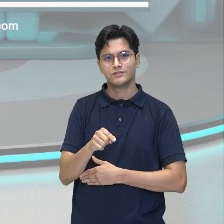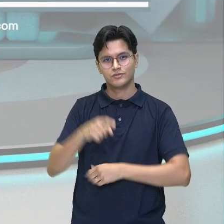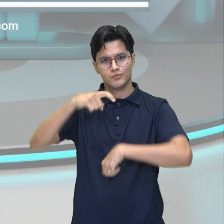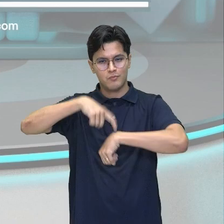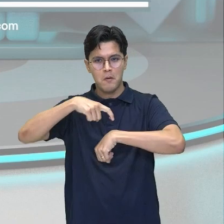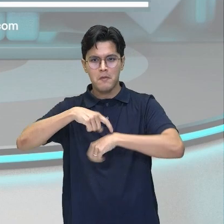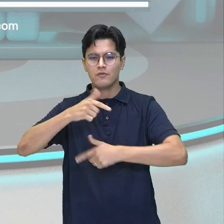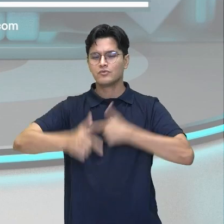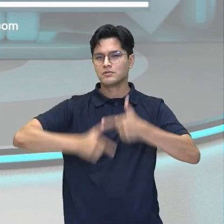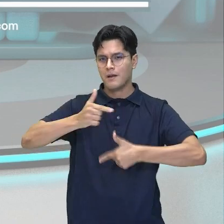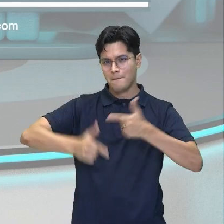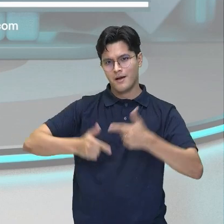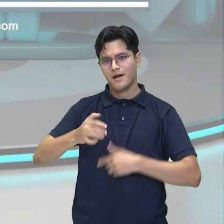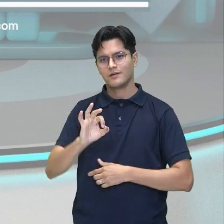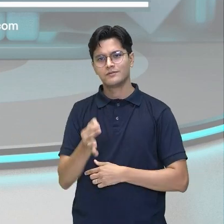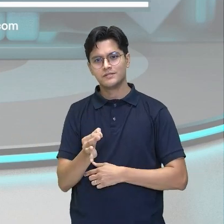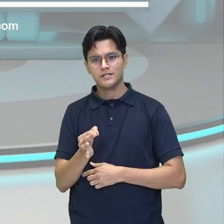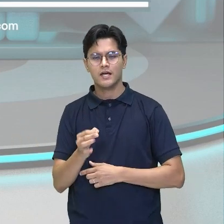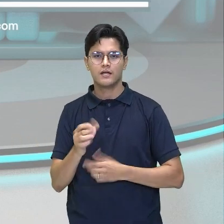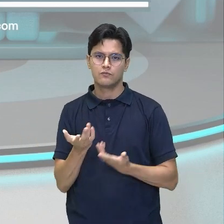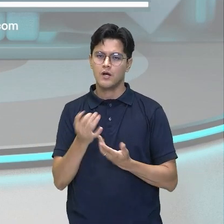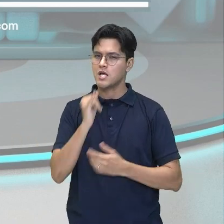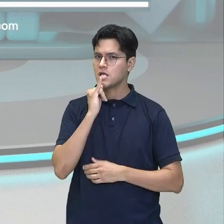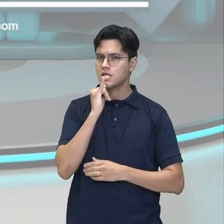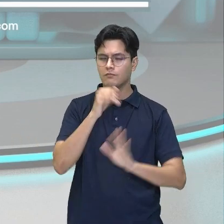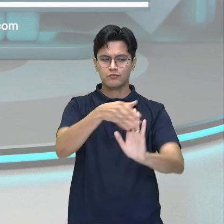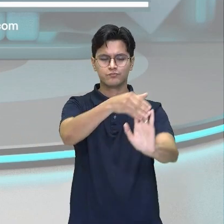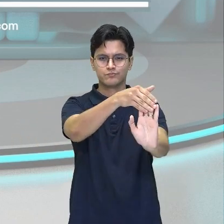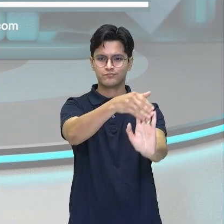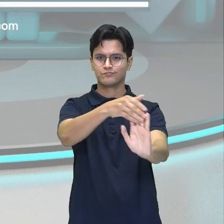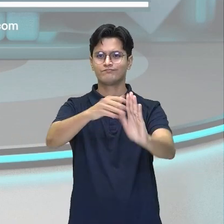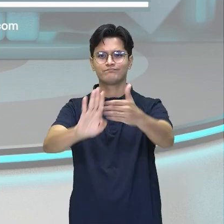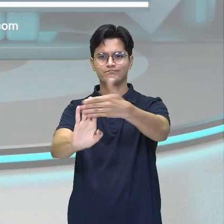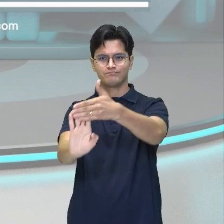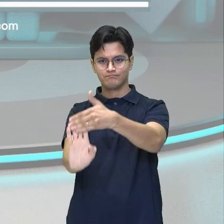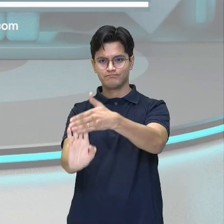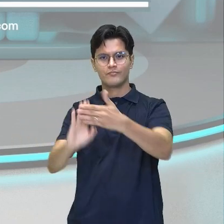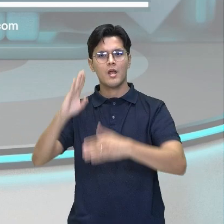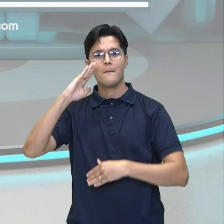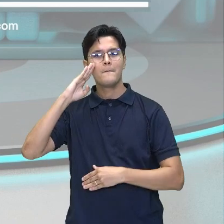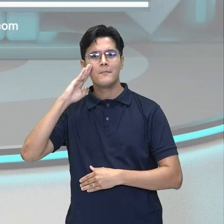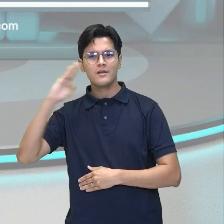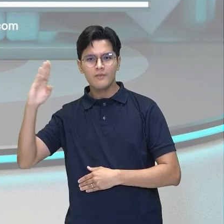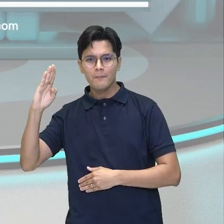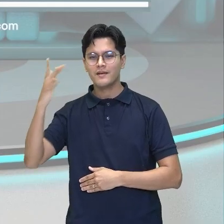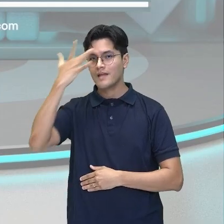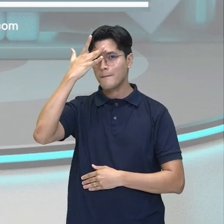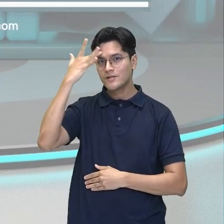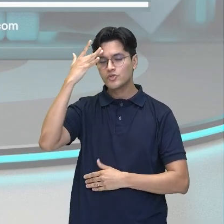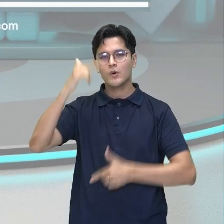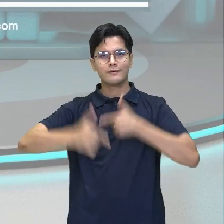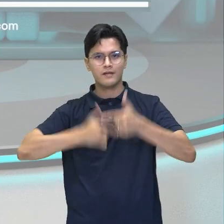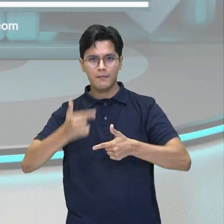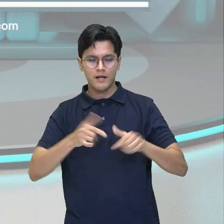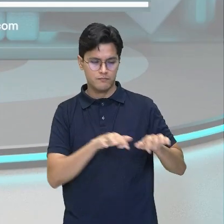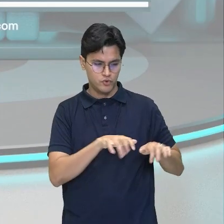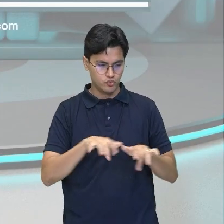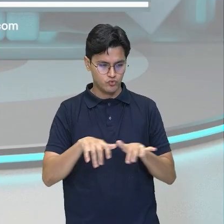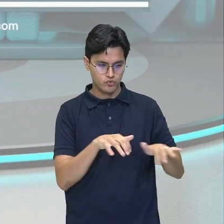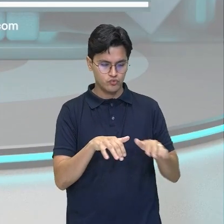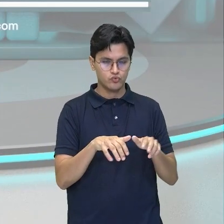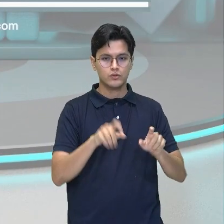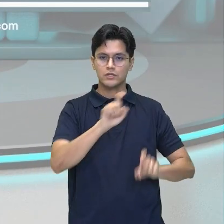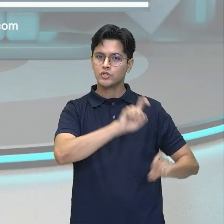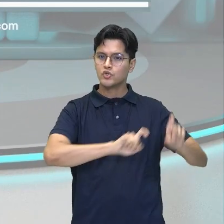ali alongamentos, como vocês estão observando na imagem, principalmente para quem trabalha no computador com exercícios muito repetitivos, justamente